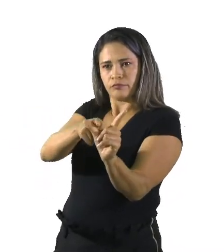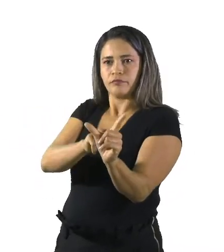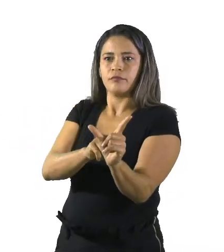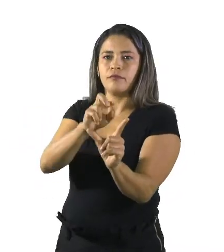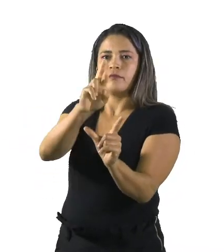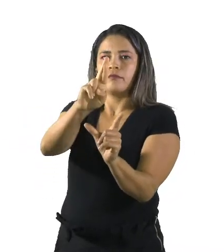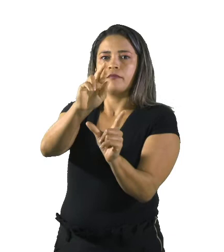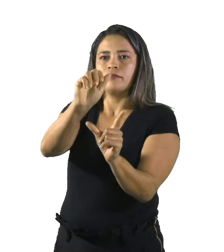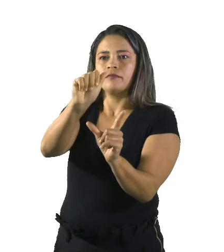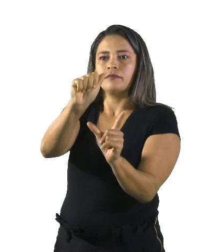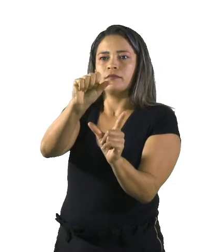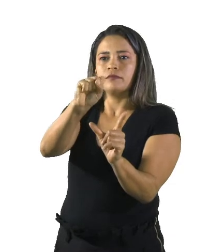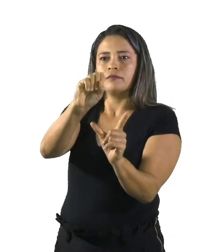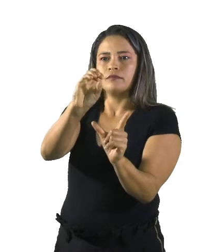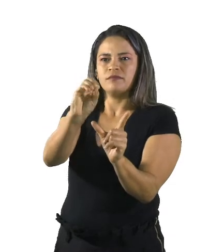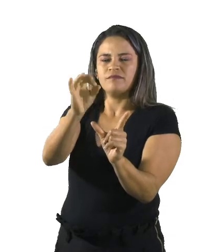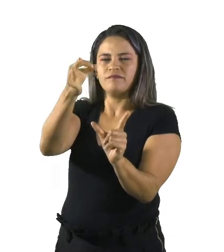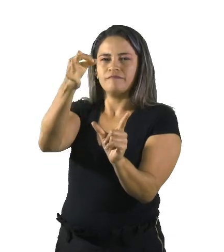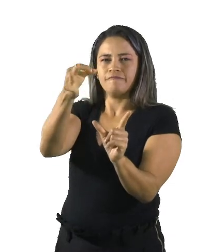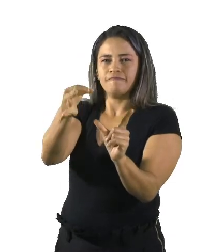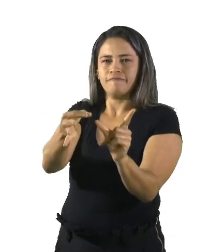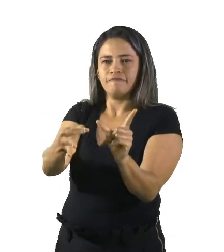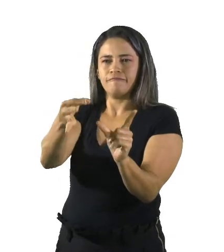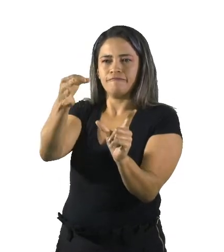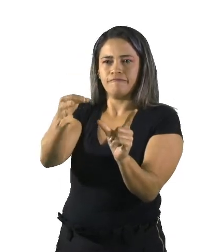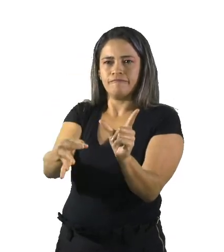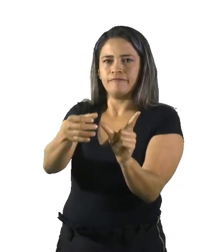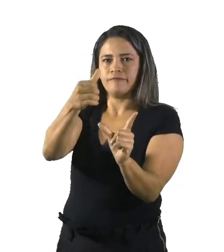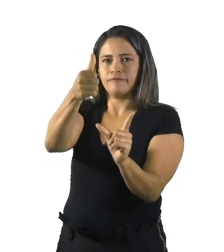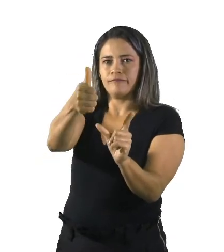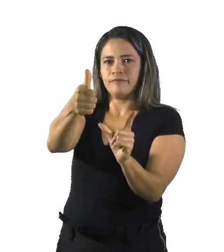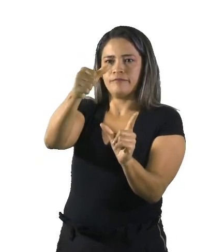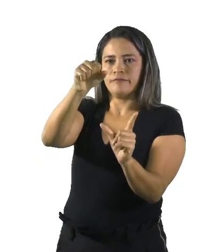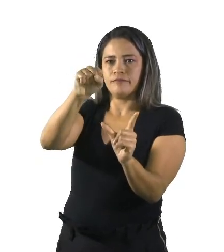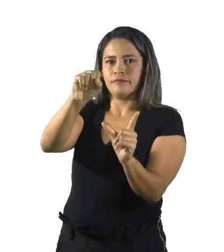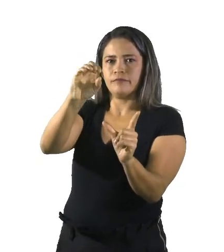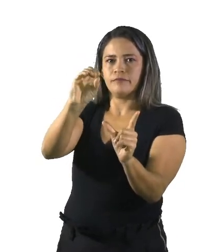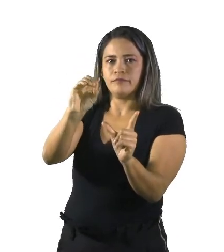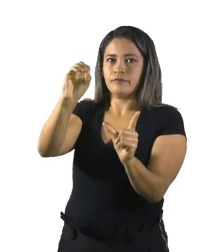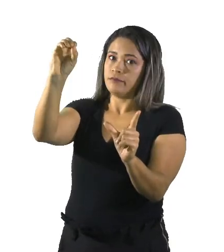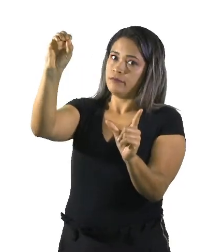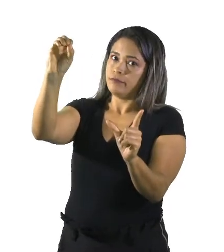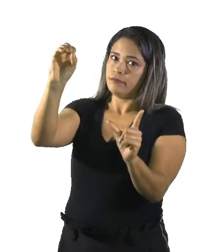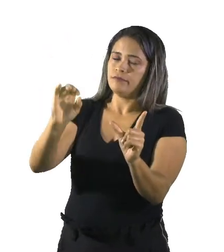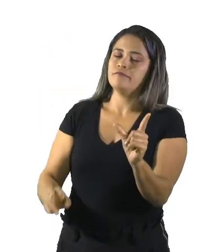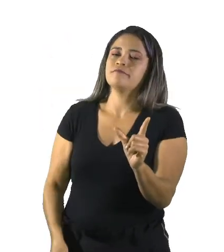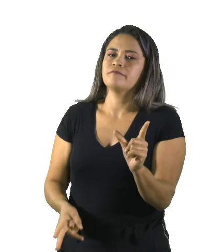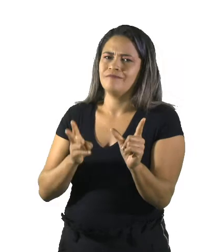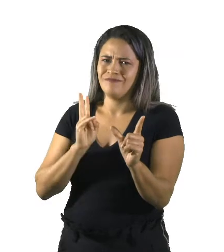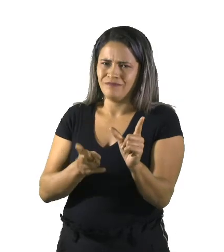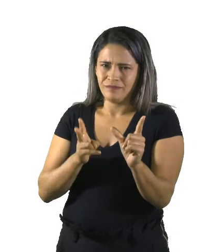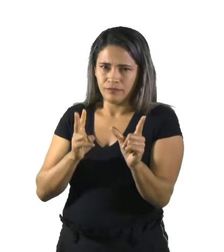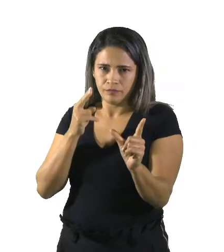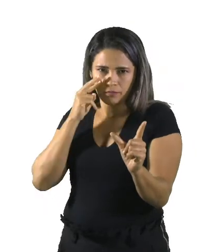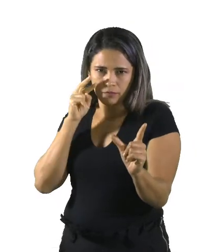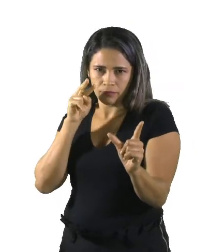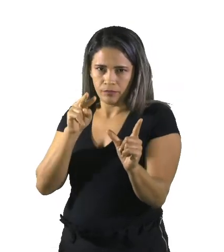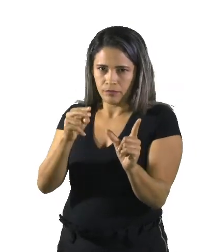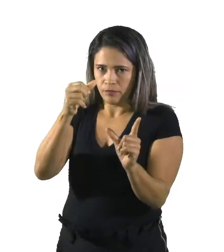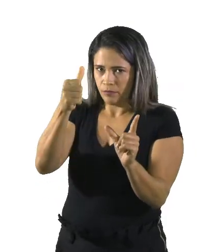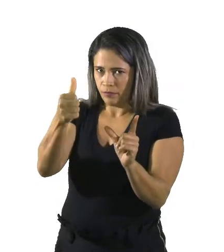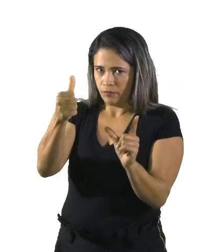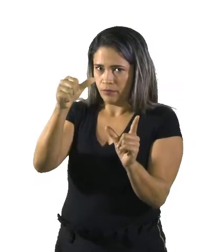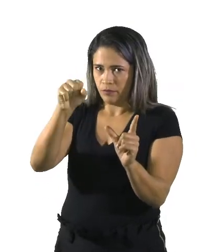que mede exatamente 180 graus. Então, sempre que eu vir um ângulo que mede